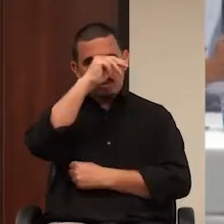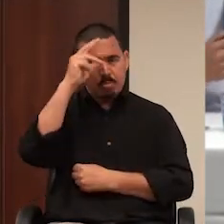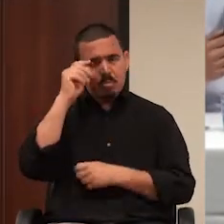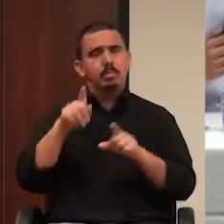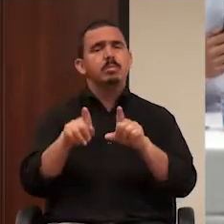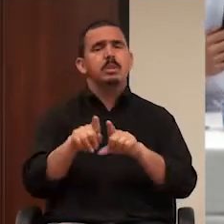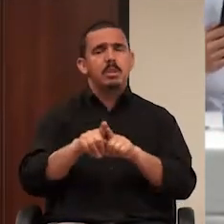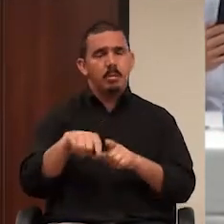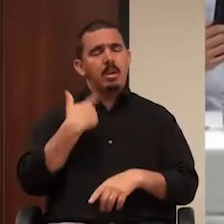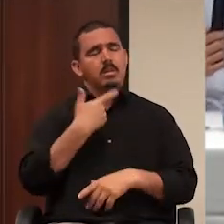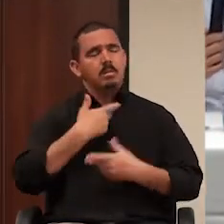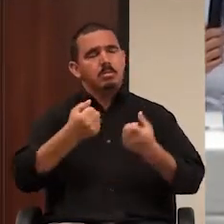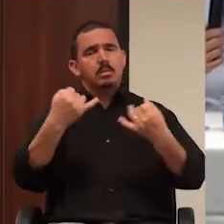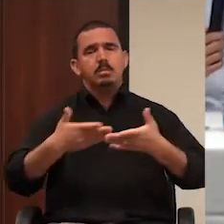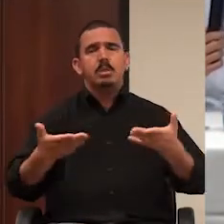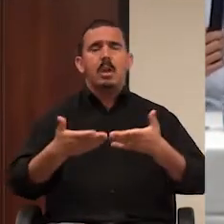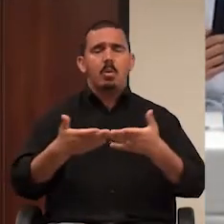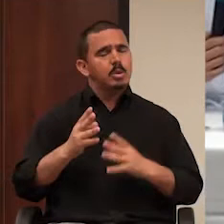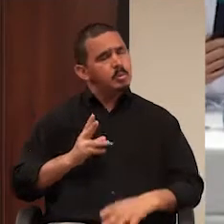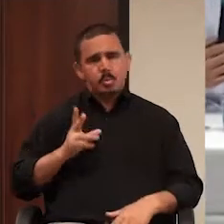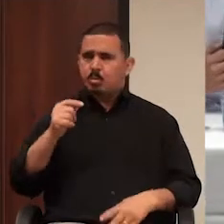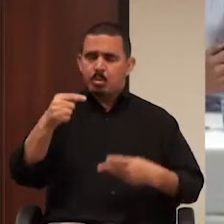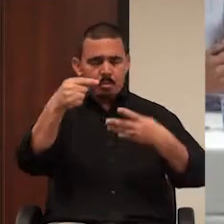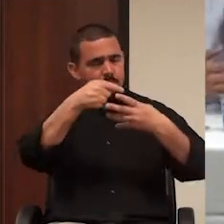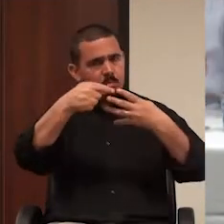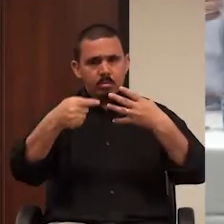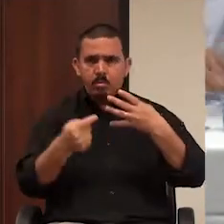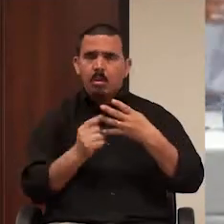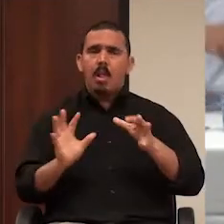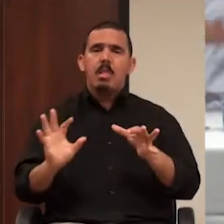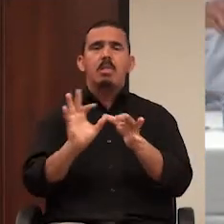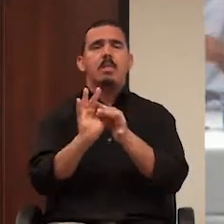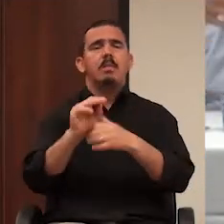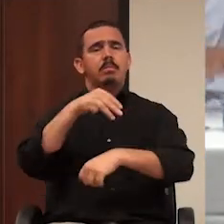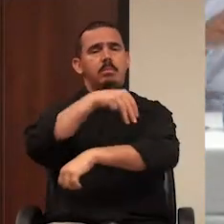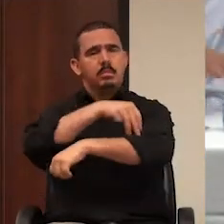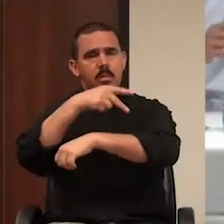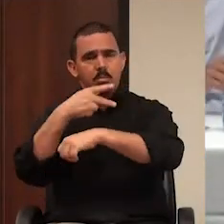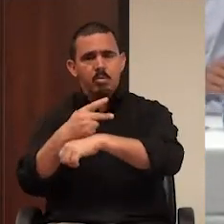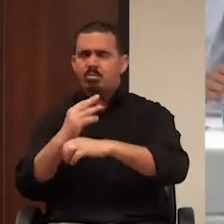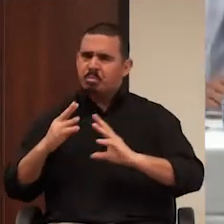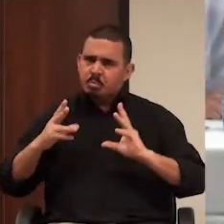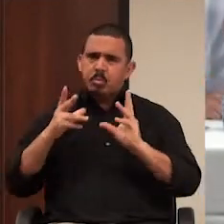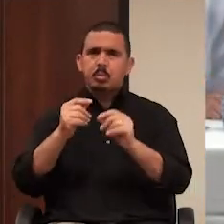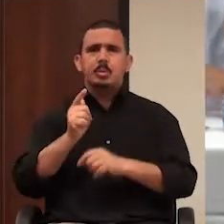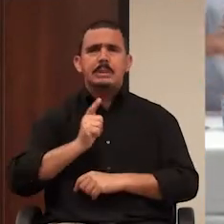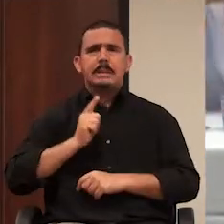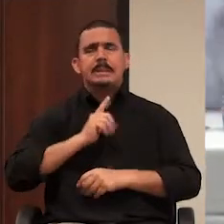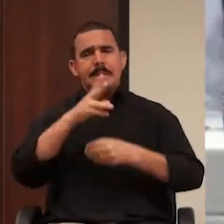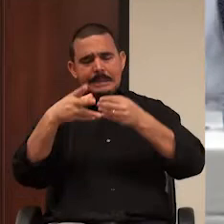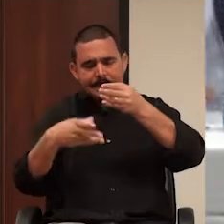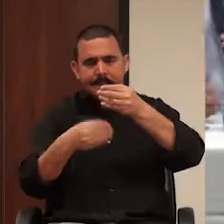crítica que a gente vai fazer hoje, judiciário, defensoria, Ministério Público, está todo mundo tentando incluir essas